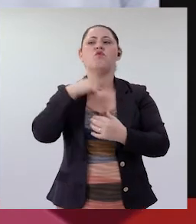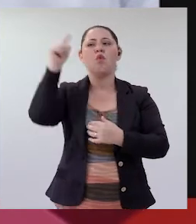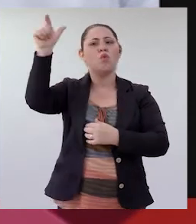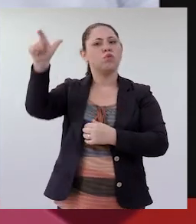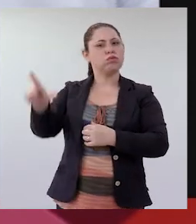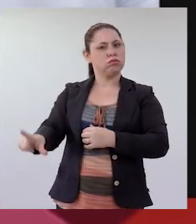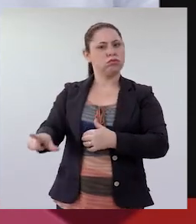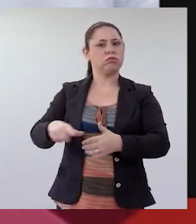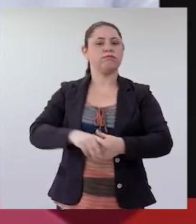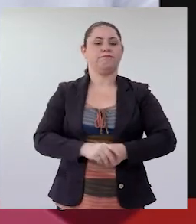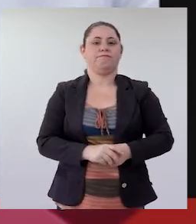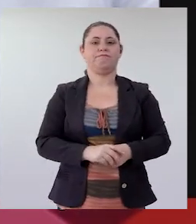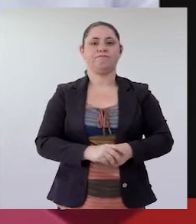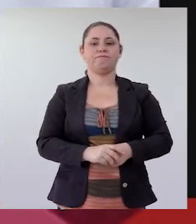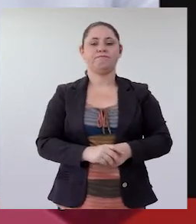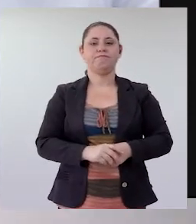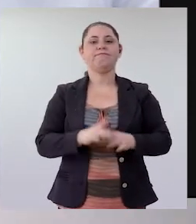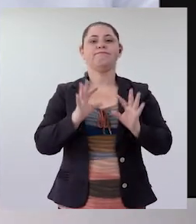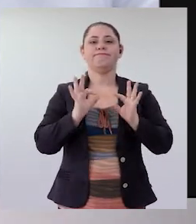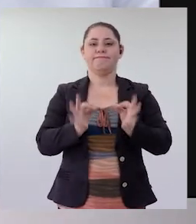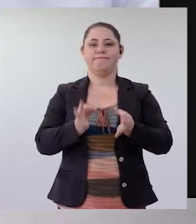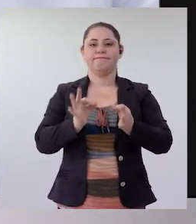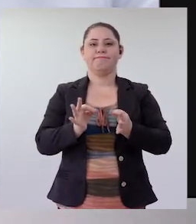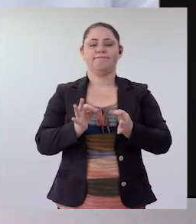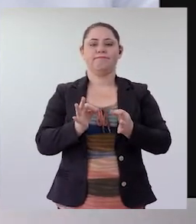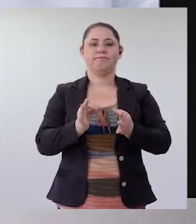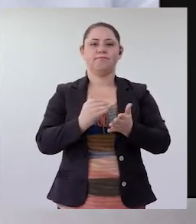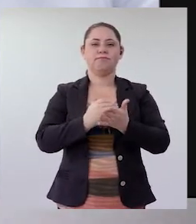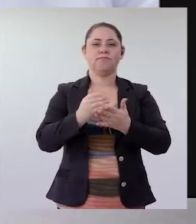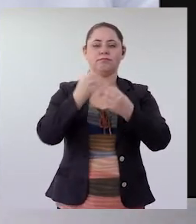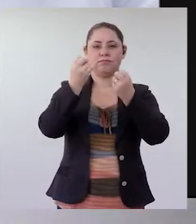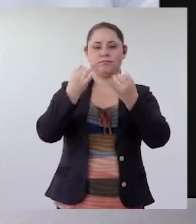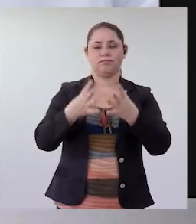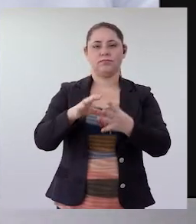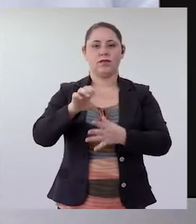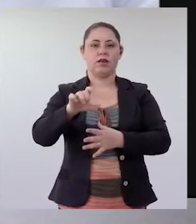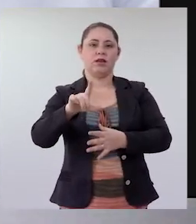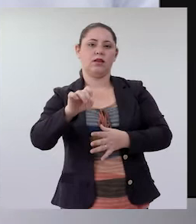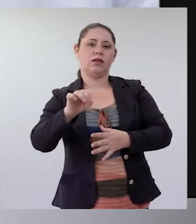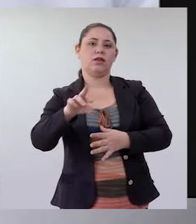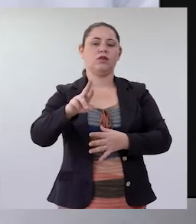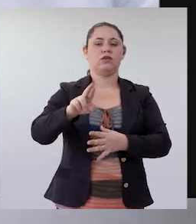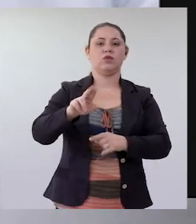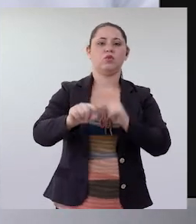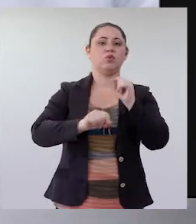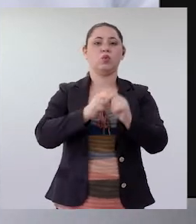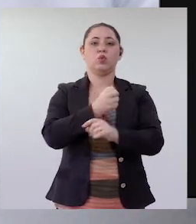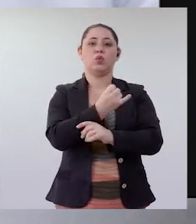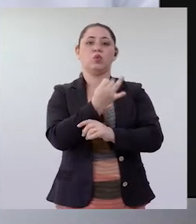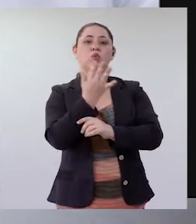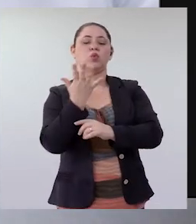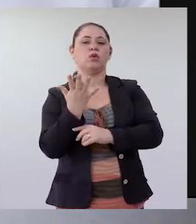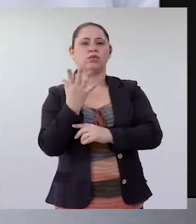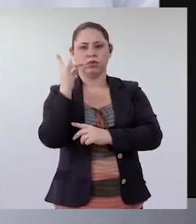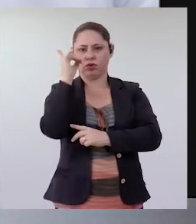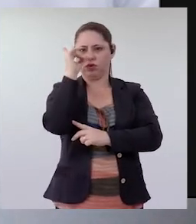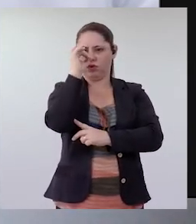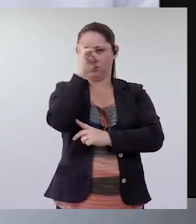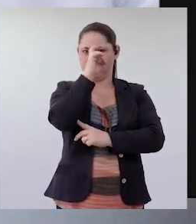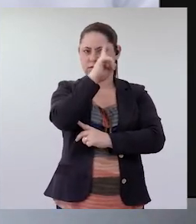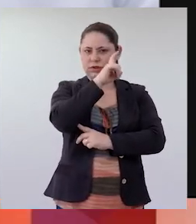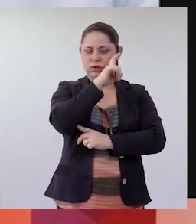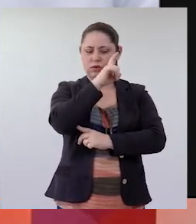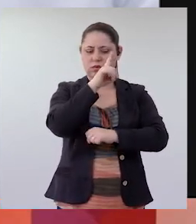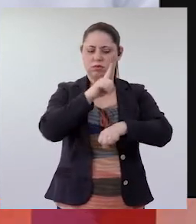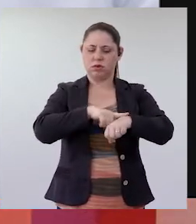da vontade do outro. Certo. E a gente comentou, né, Helder, você trouxe um número que é difícil,